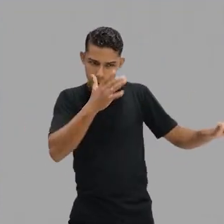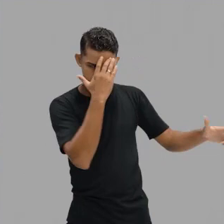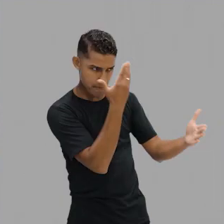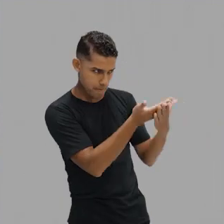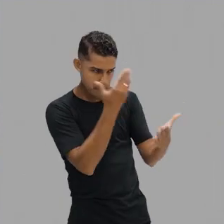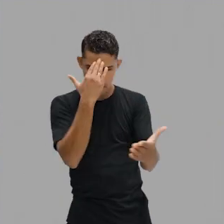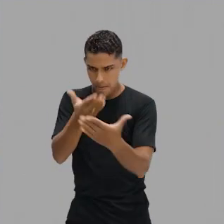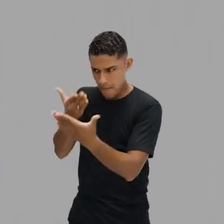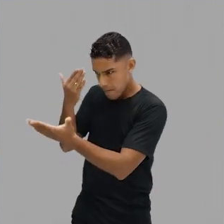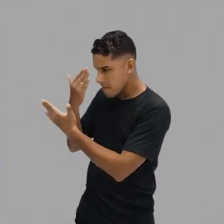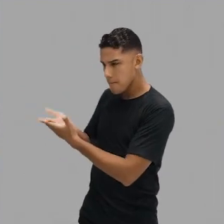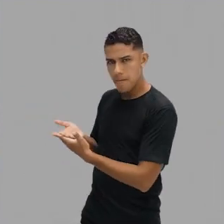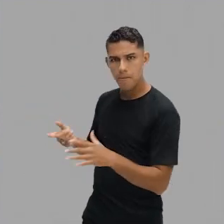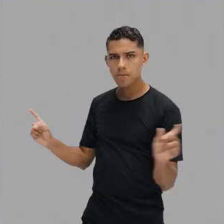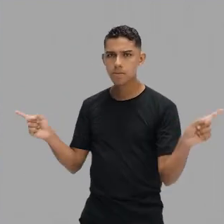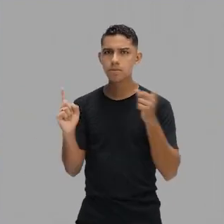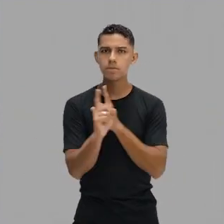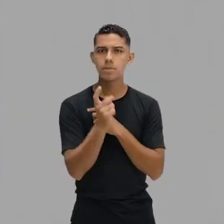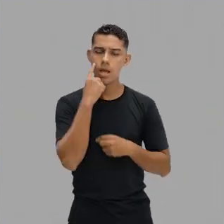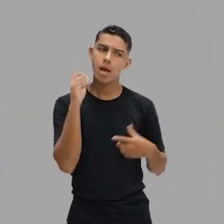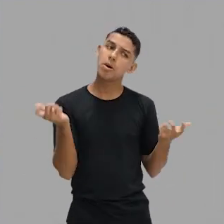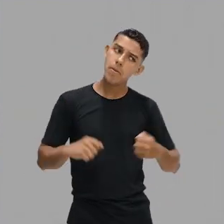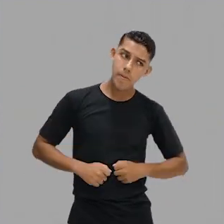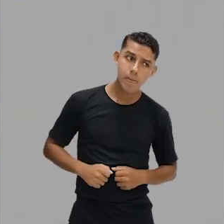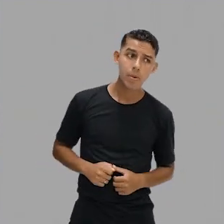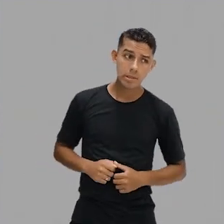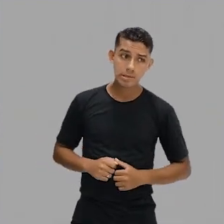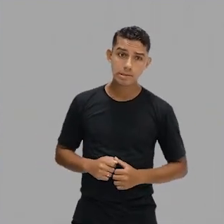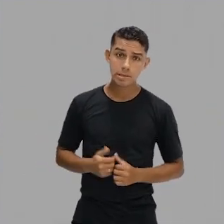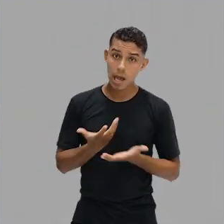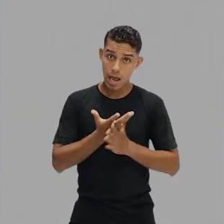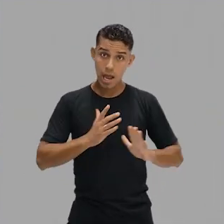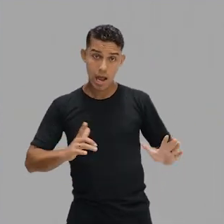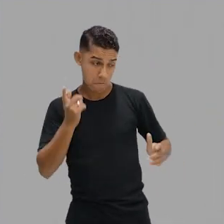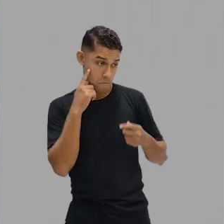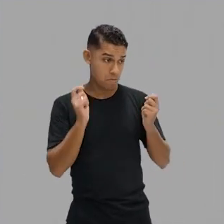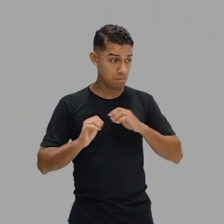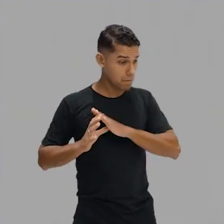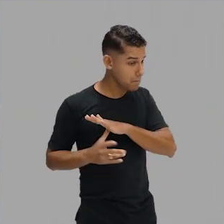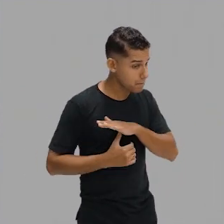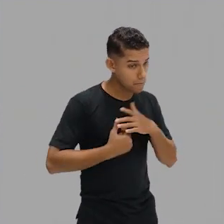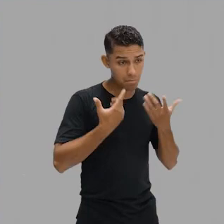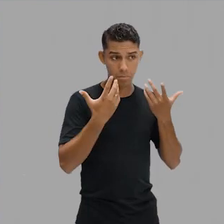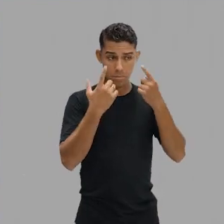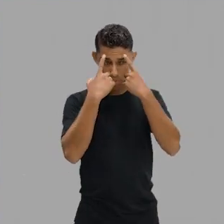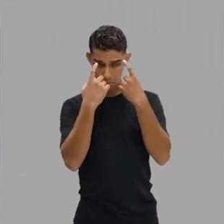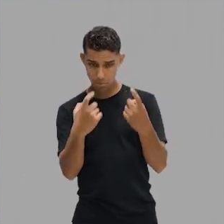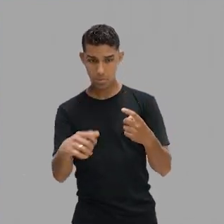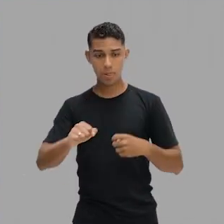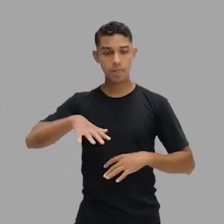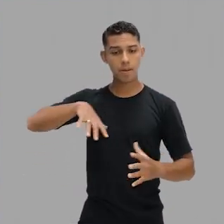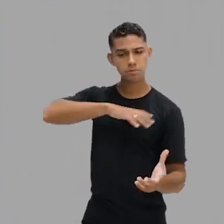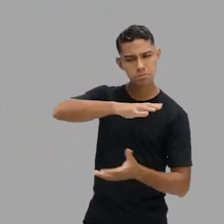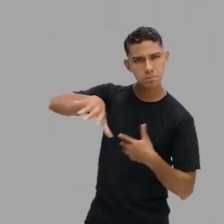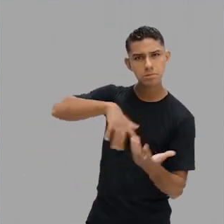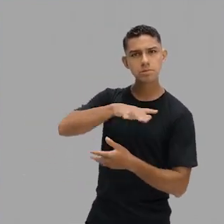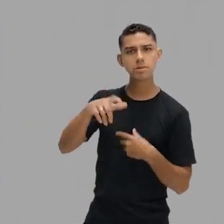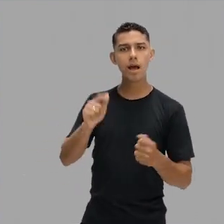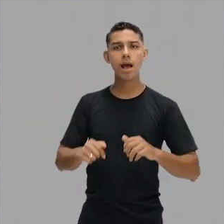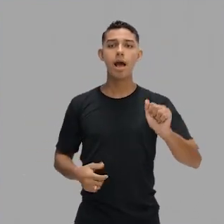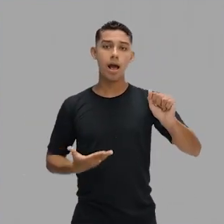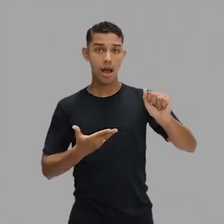um. O prejuízo poderia vir a partir da índole de cada um até. Então, a letra A nos traz uma